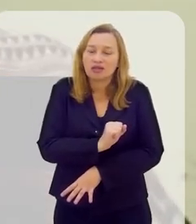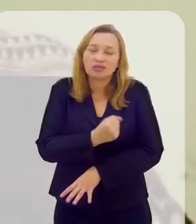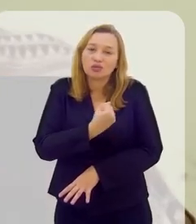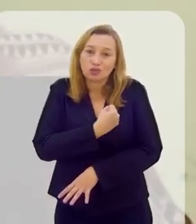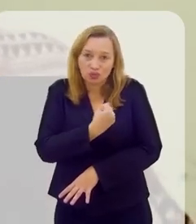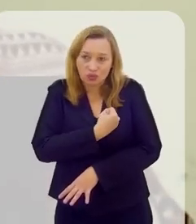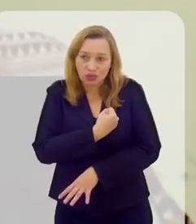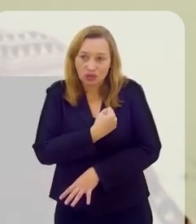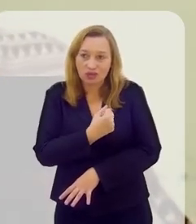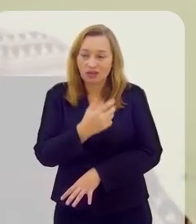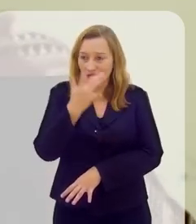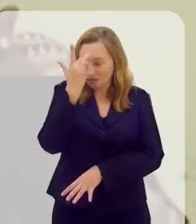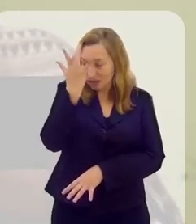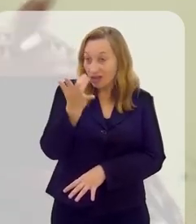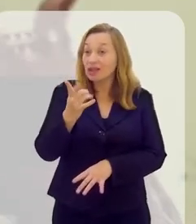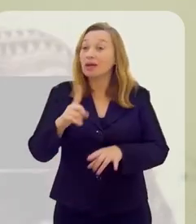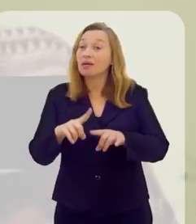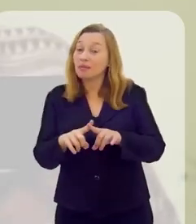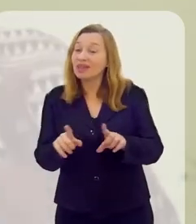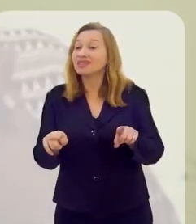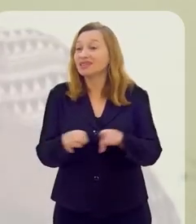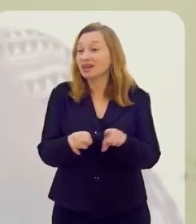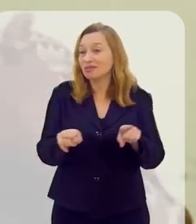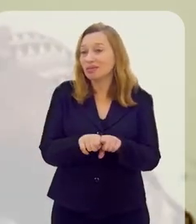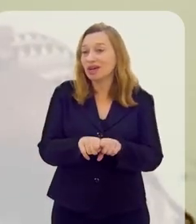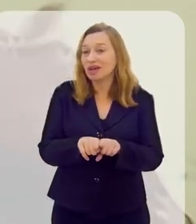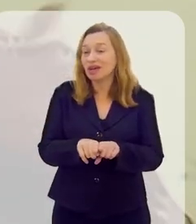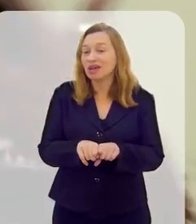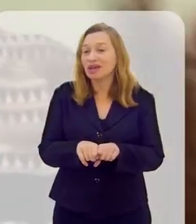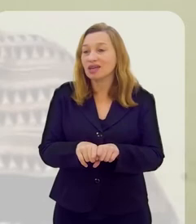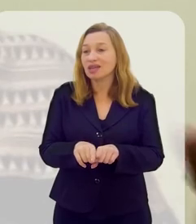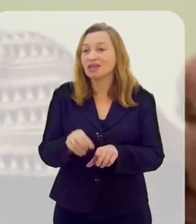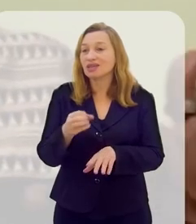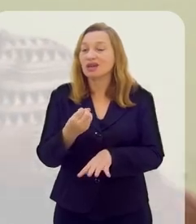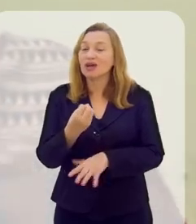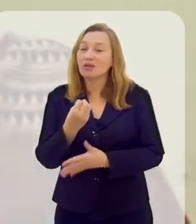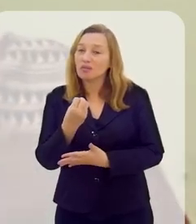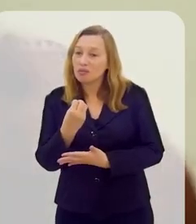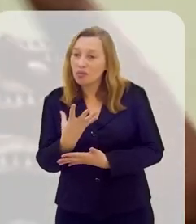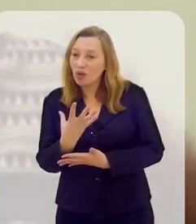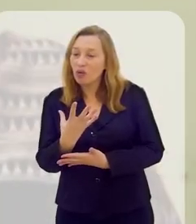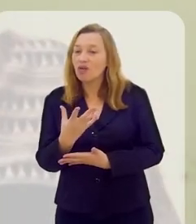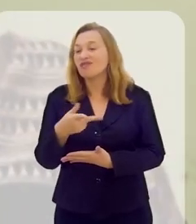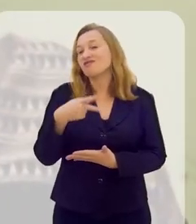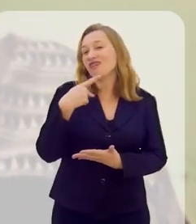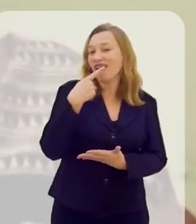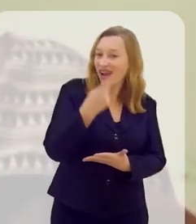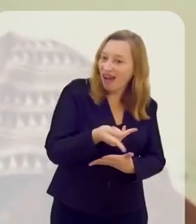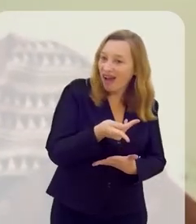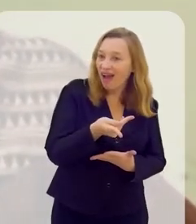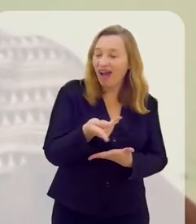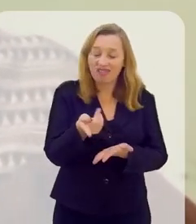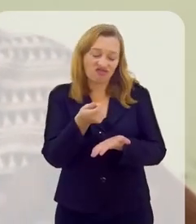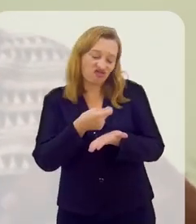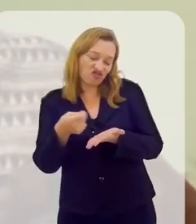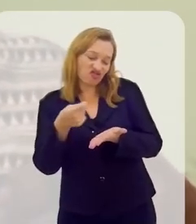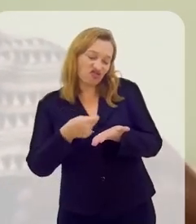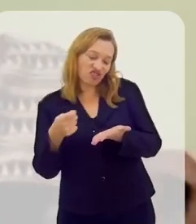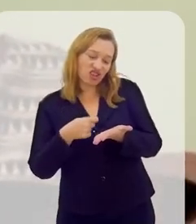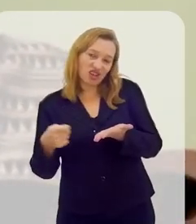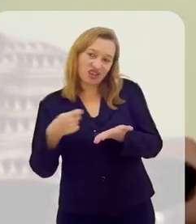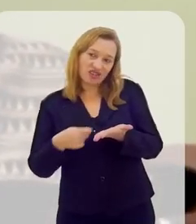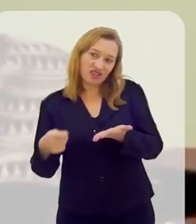por números, tive facilidade. Ao mesmo tempo, eu sempre fui muito boa palestrante, em falar, né, em escrita,